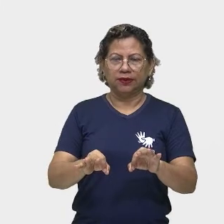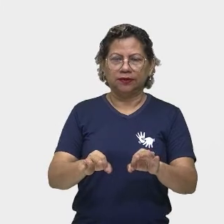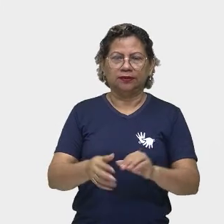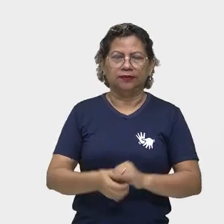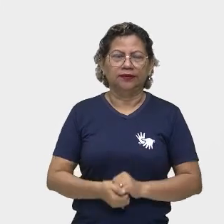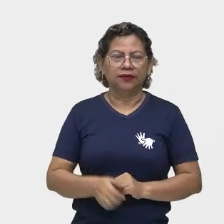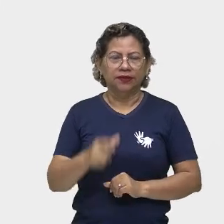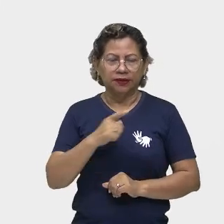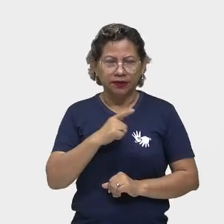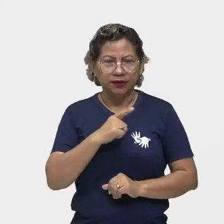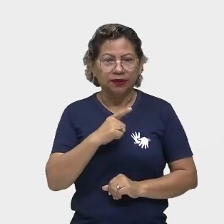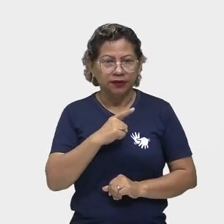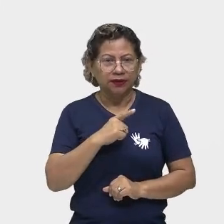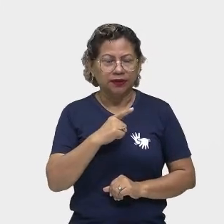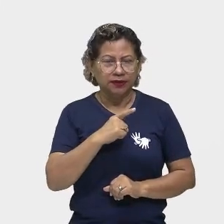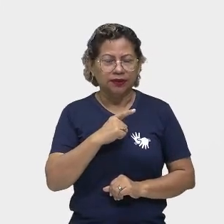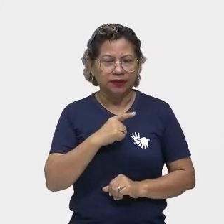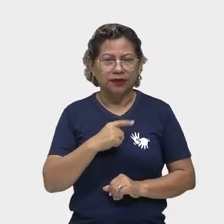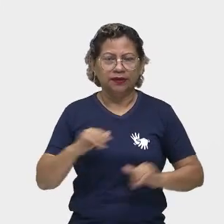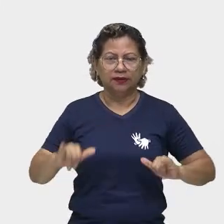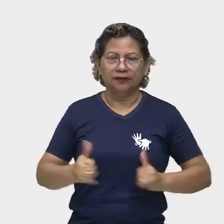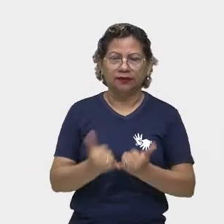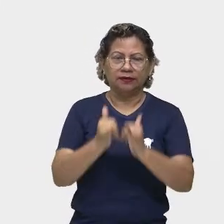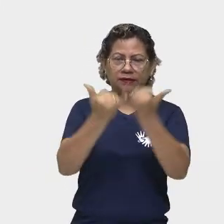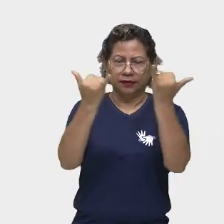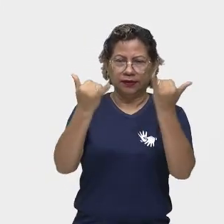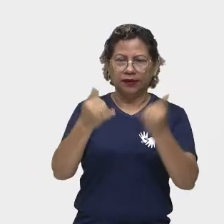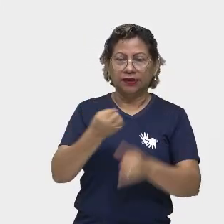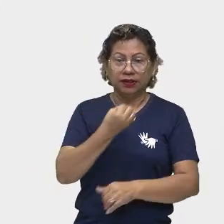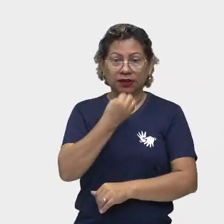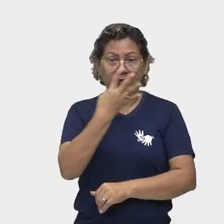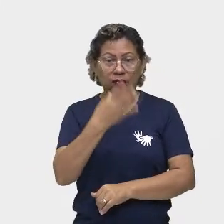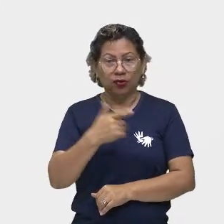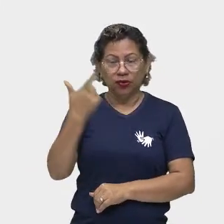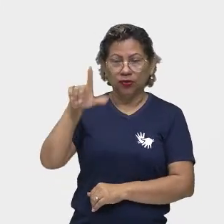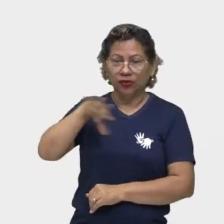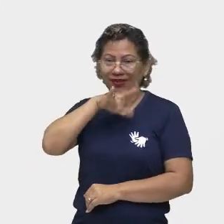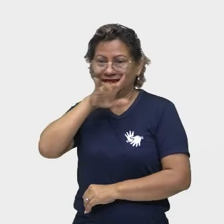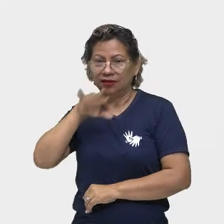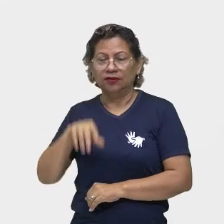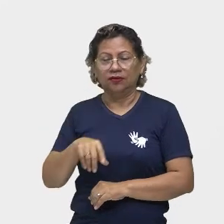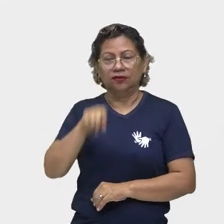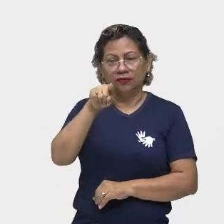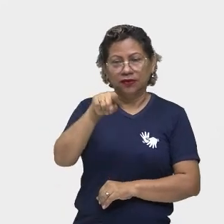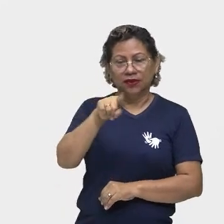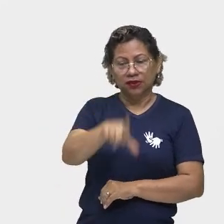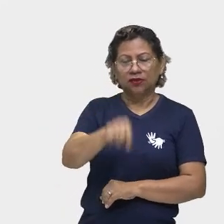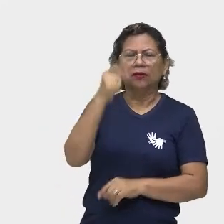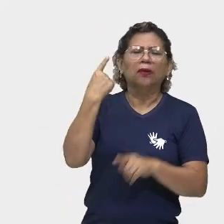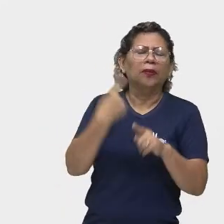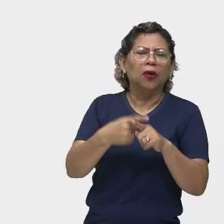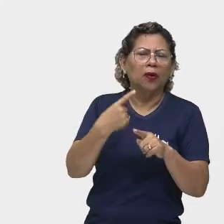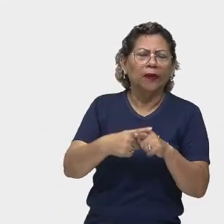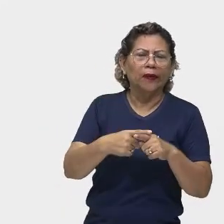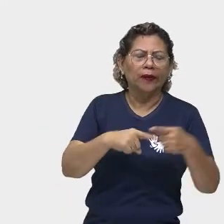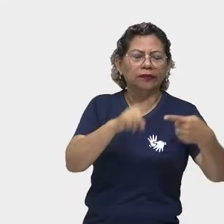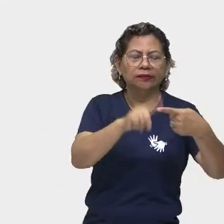uma vantagem e uma desvantagem das hidroelétricas. Escolha uma alternativa para explicar o porquê